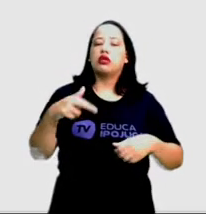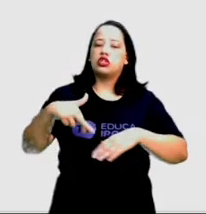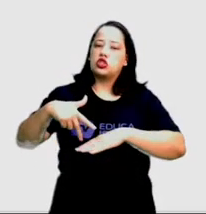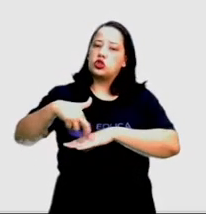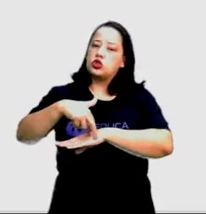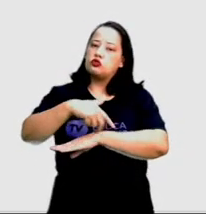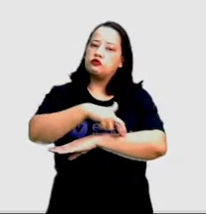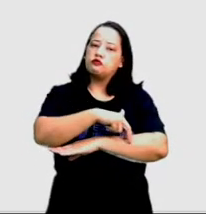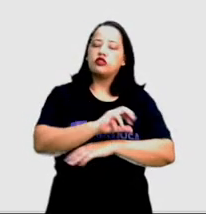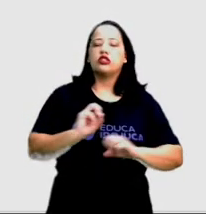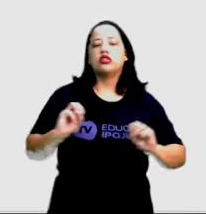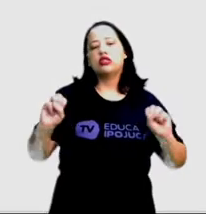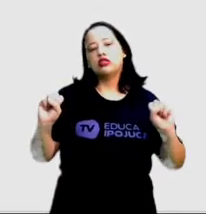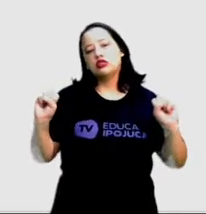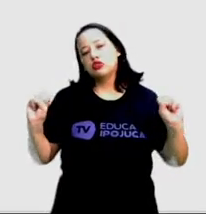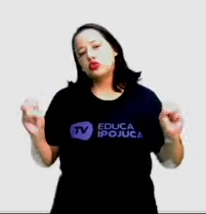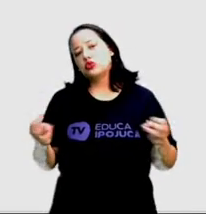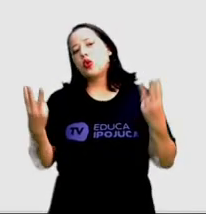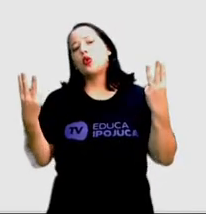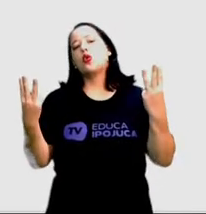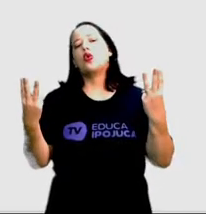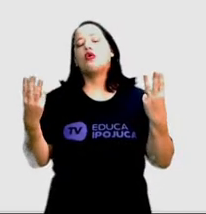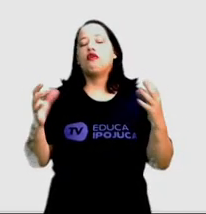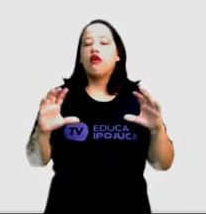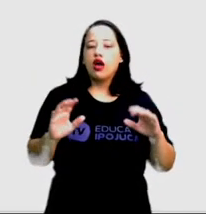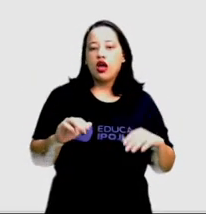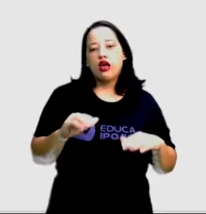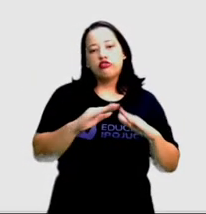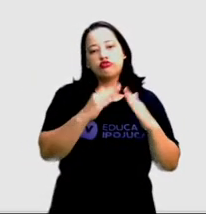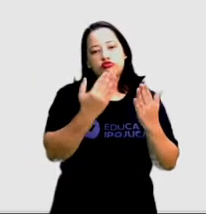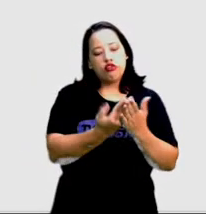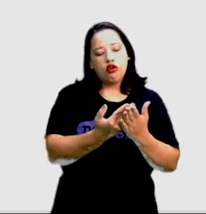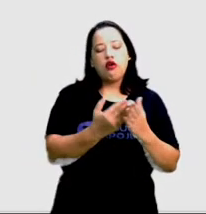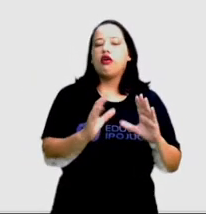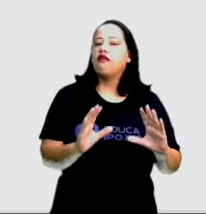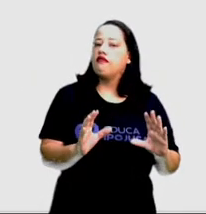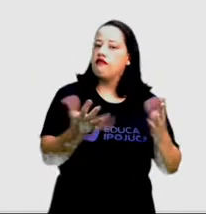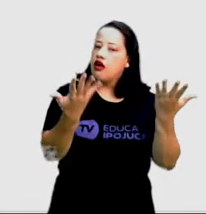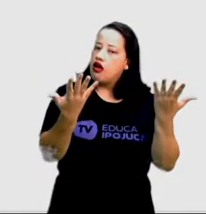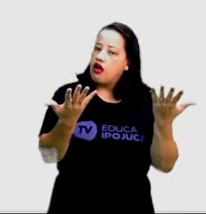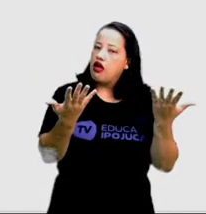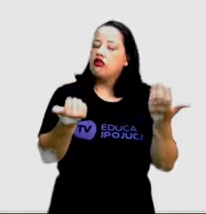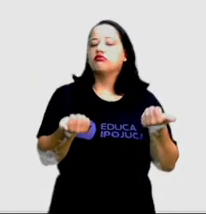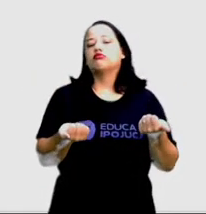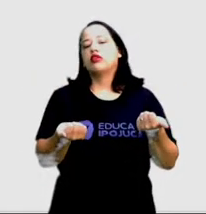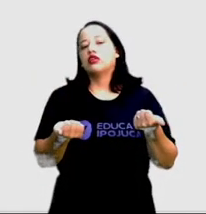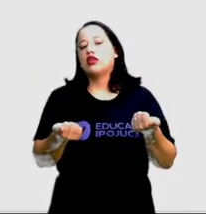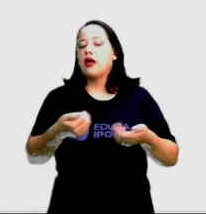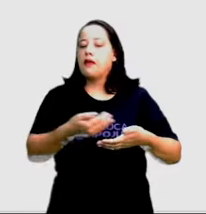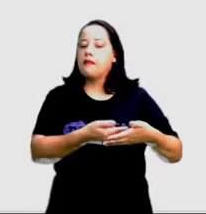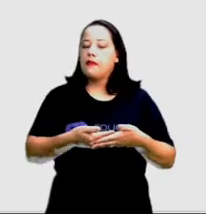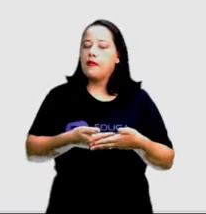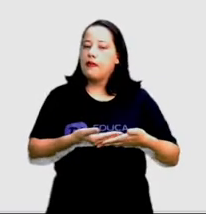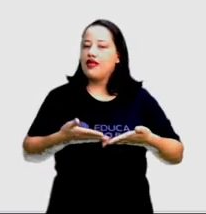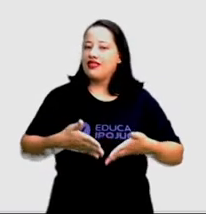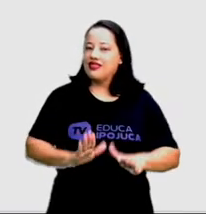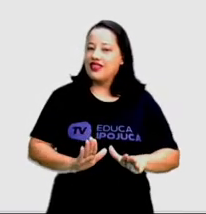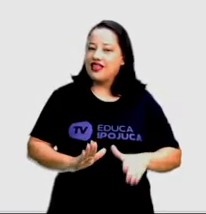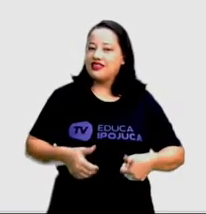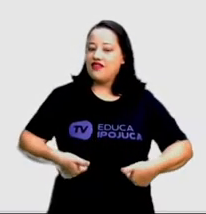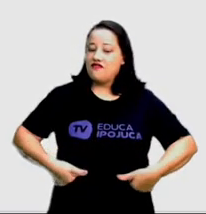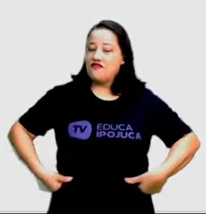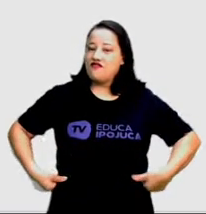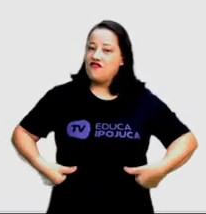desfiles, shows, festas escolares, chá de fraldas, batizados